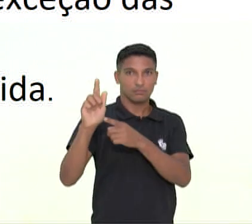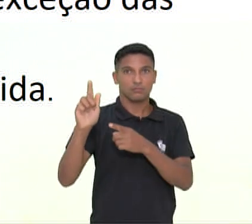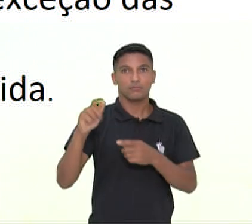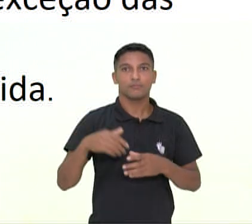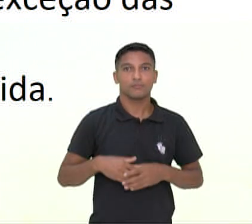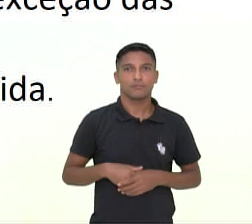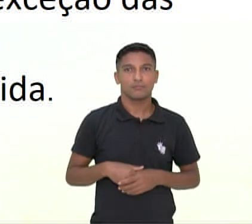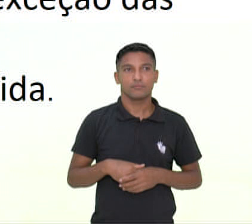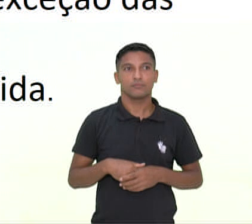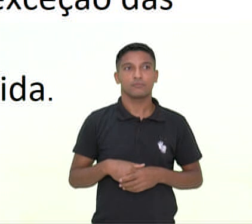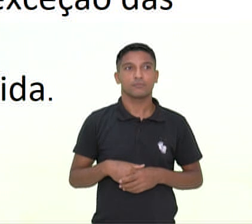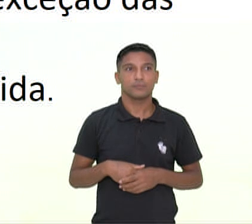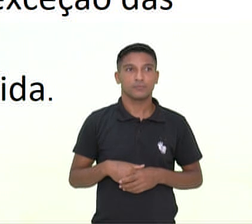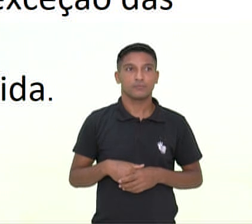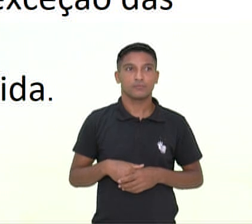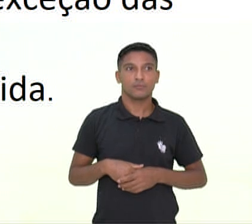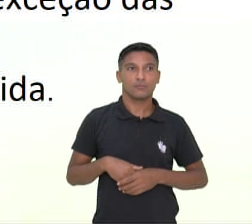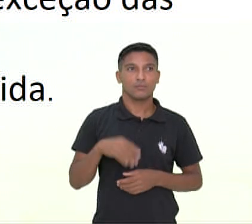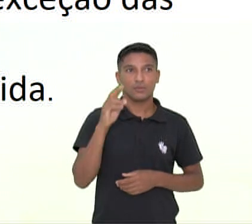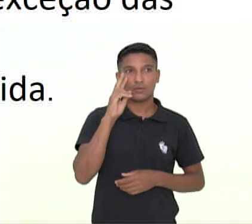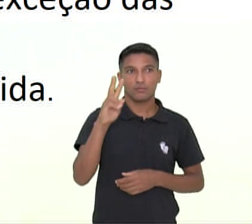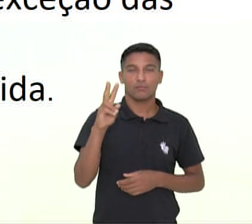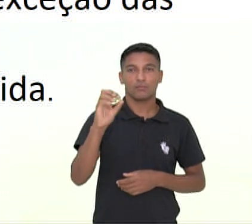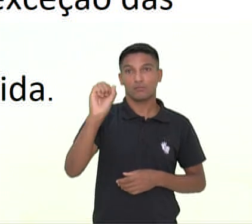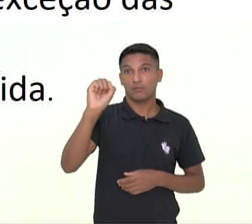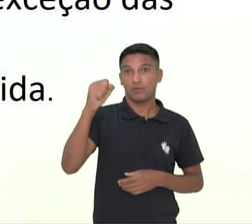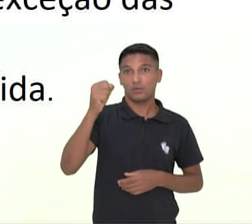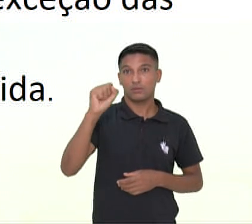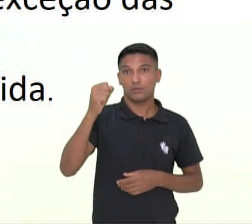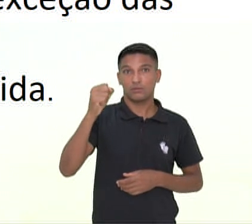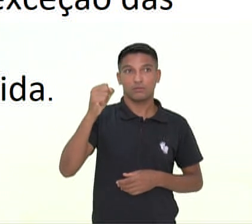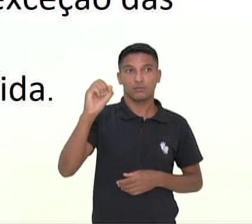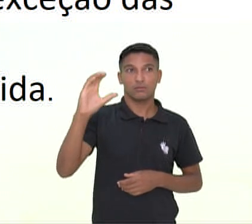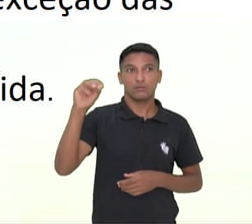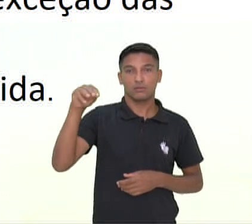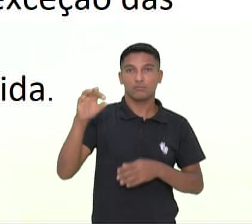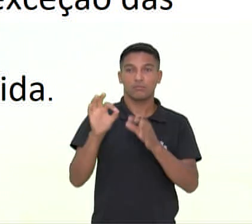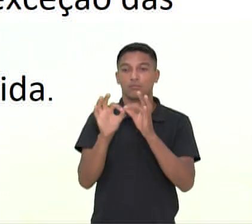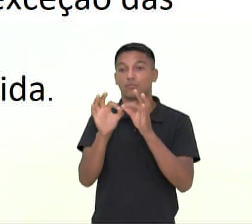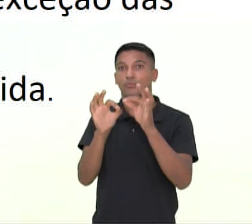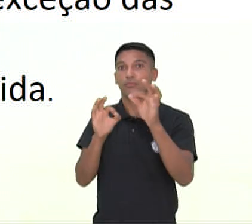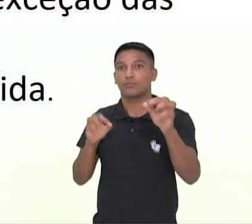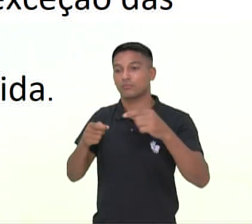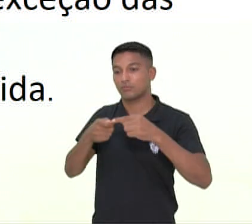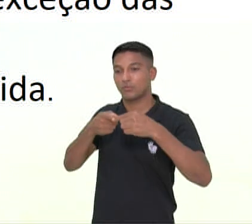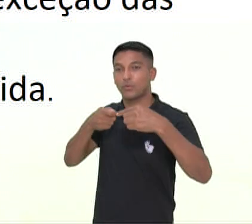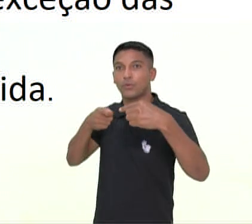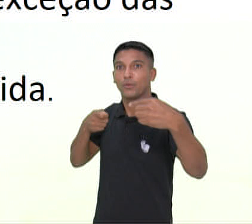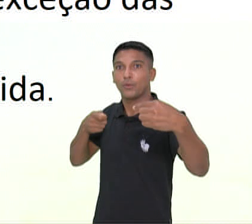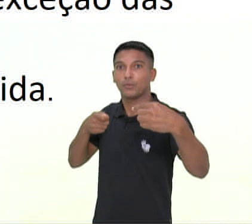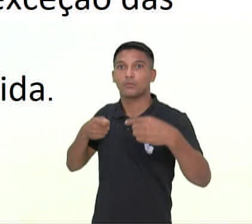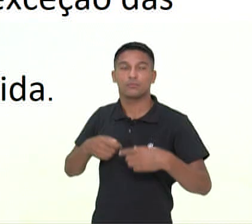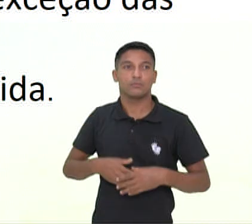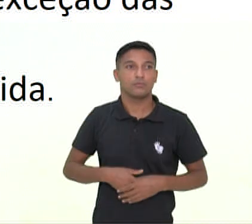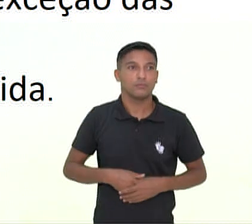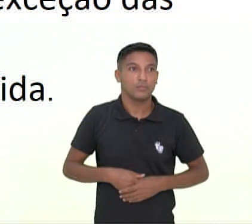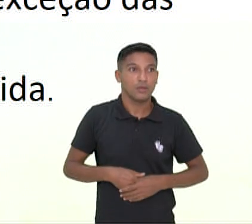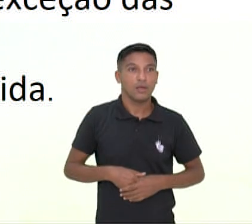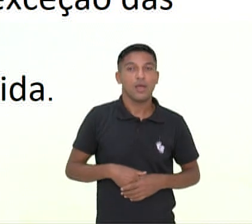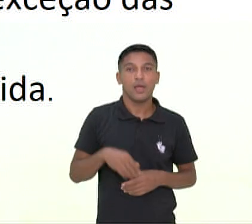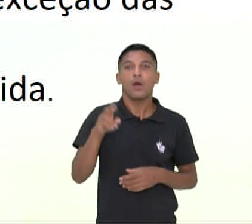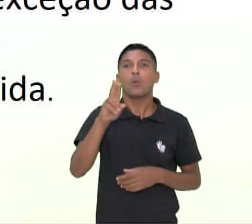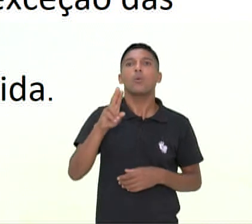ser com a ponta ou com a lateral da lâmina a superfície válida para o toque compreende a